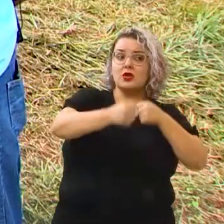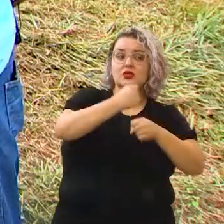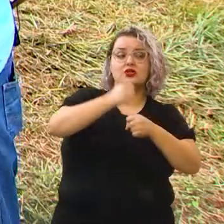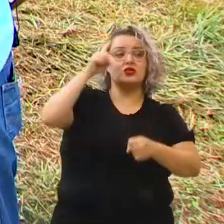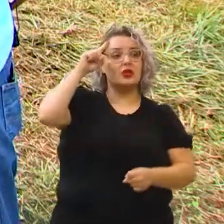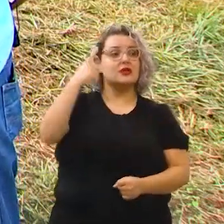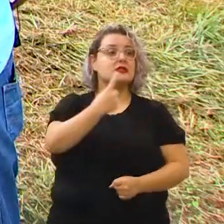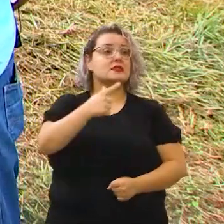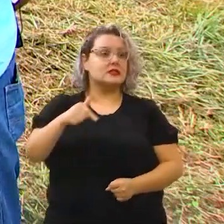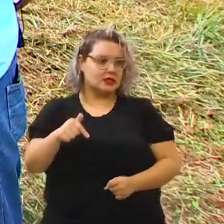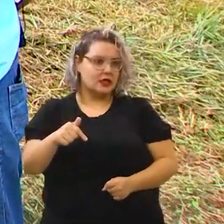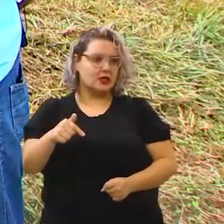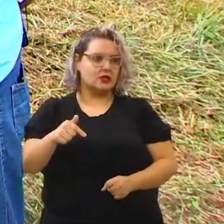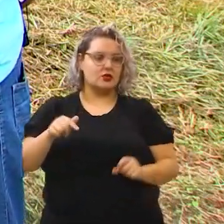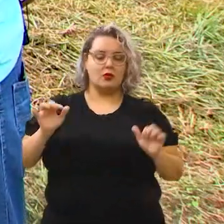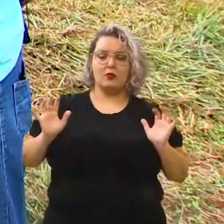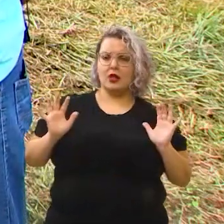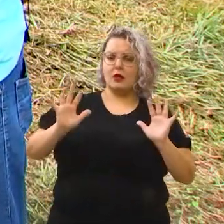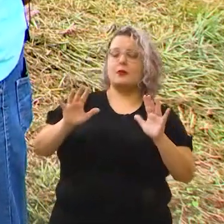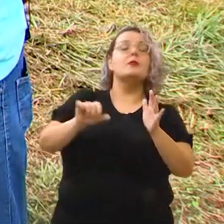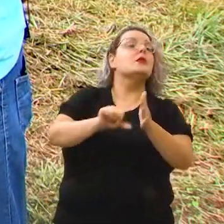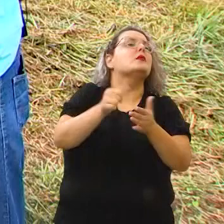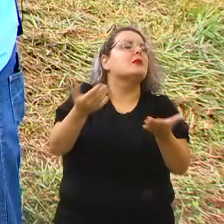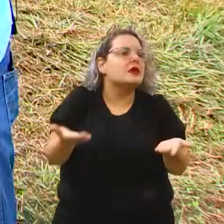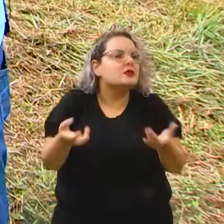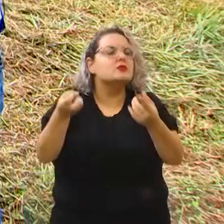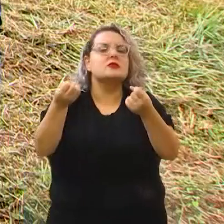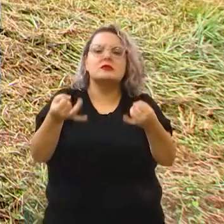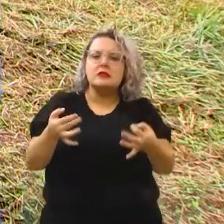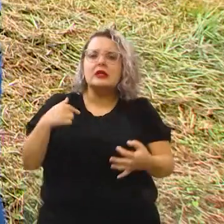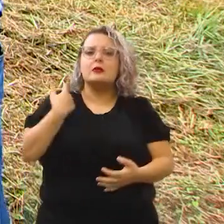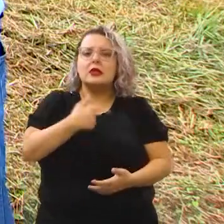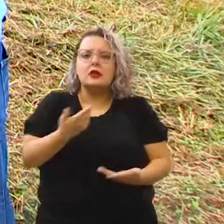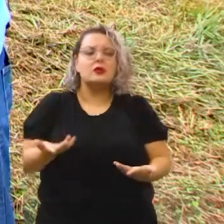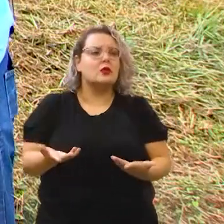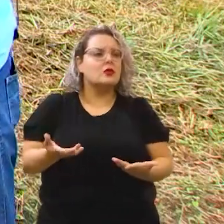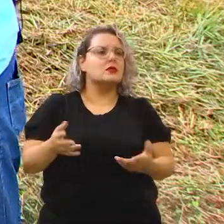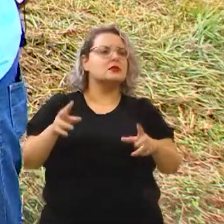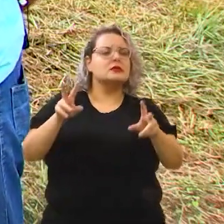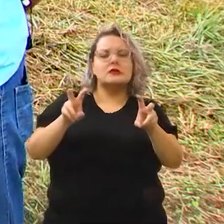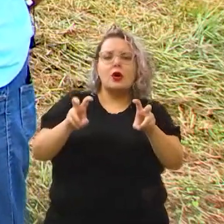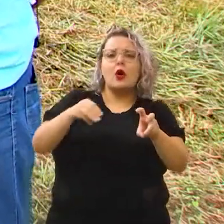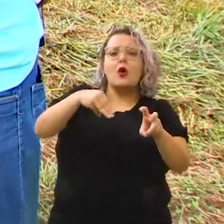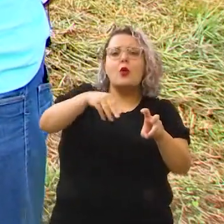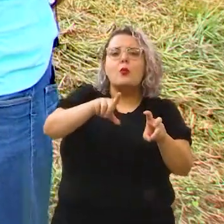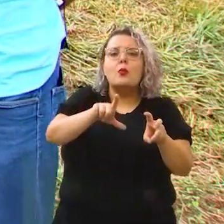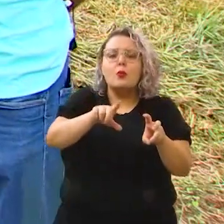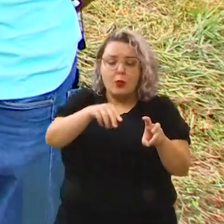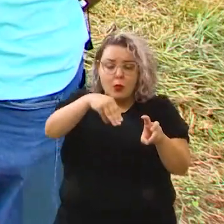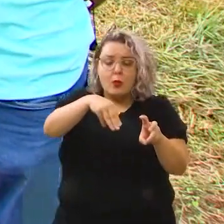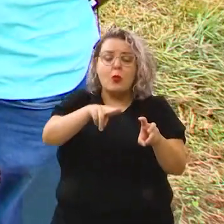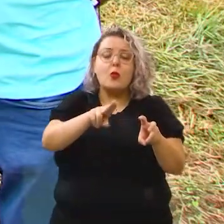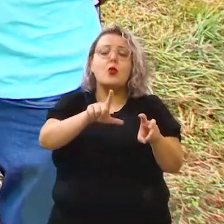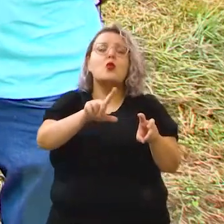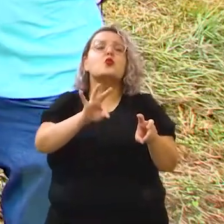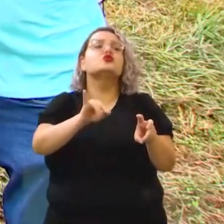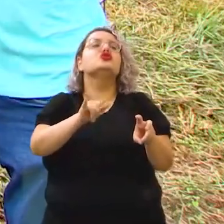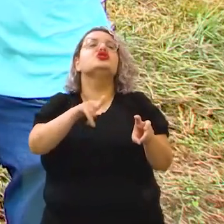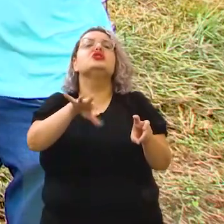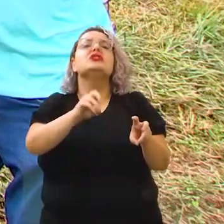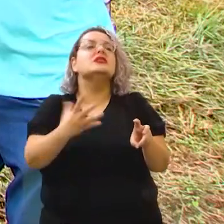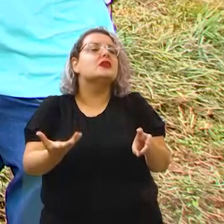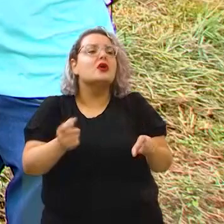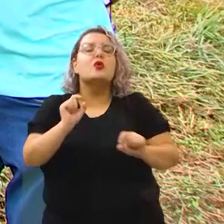dia 17, né, um multirão. Bom, primeiramente explica aí, não é, essa questão do multirão, como que funcionou, não é, o